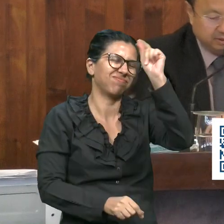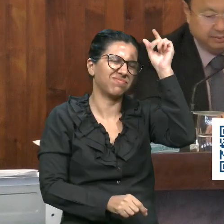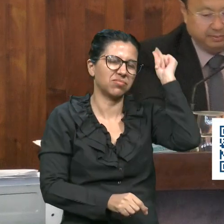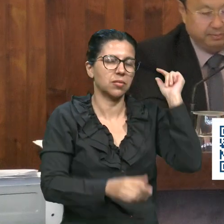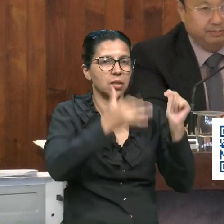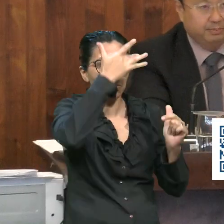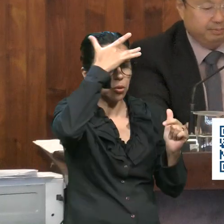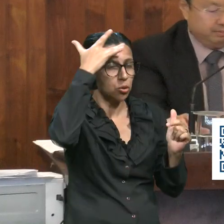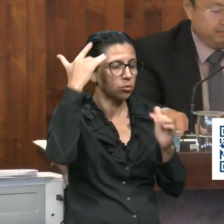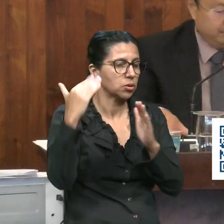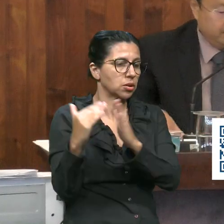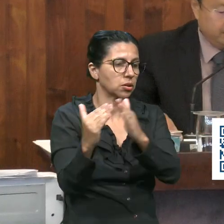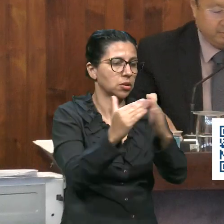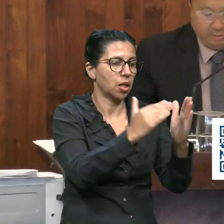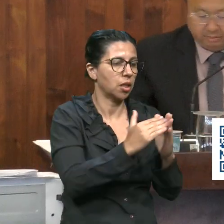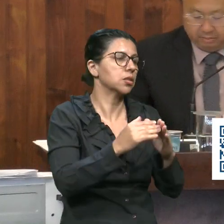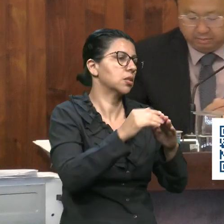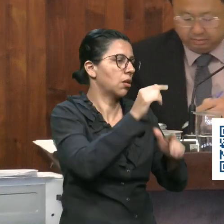moradores.